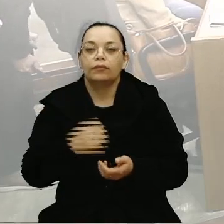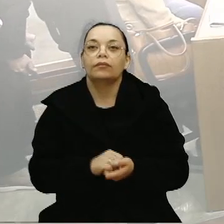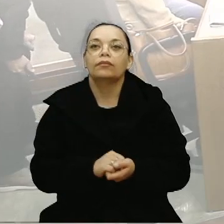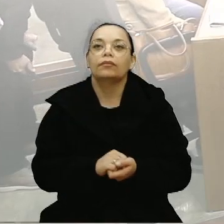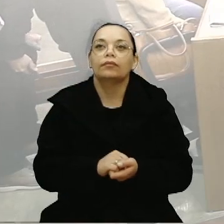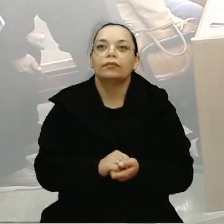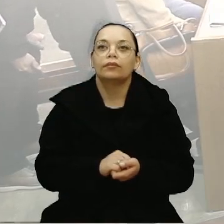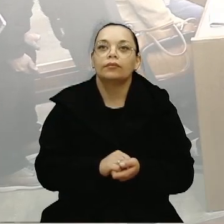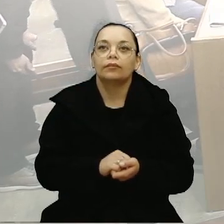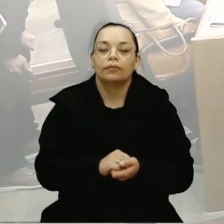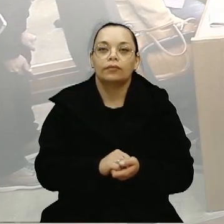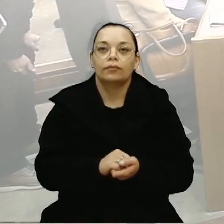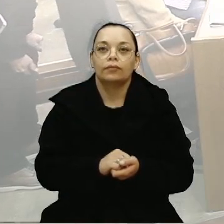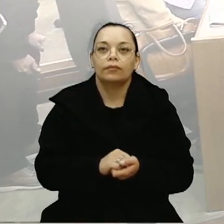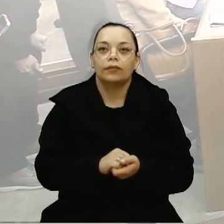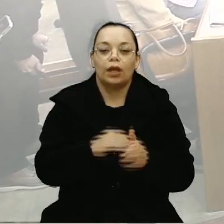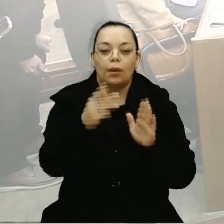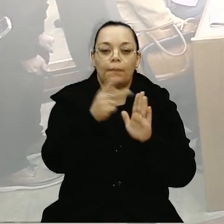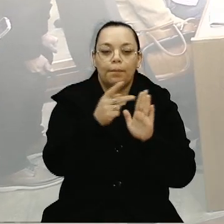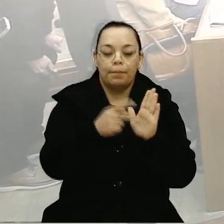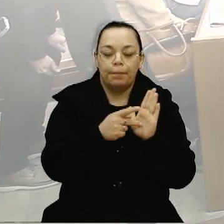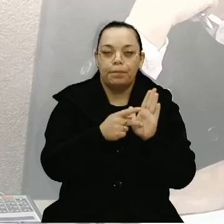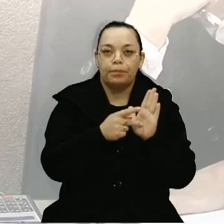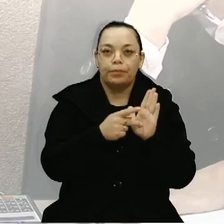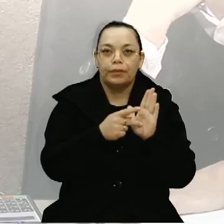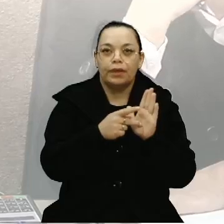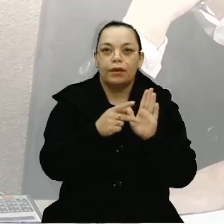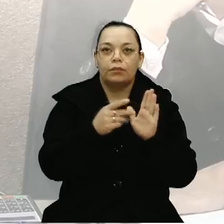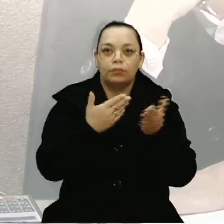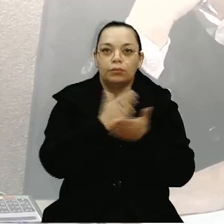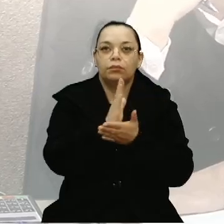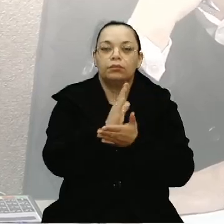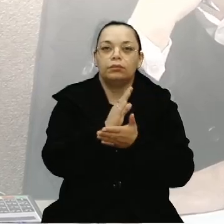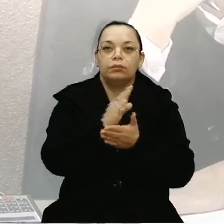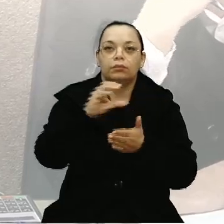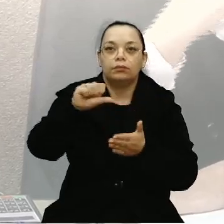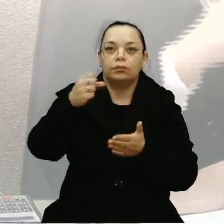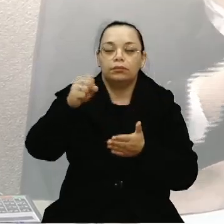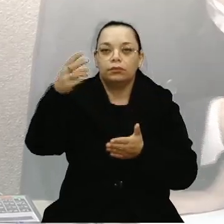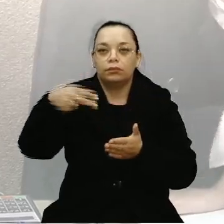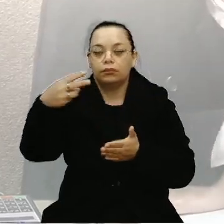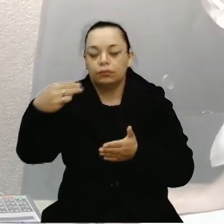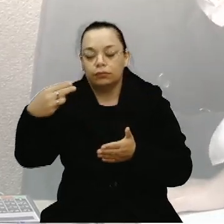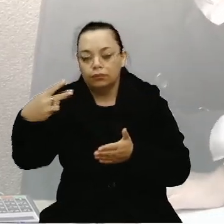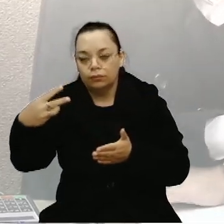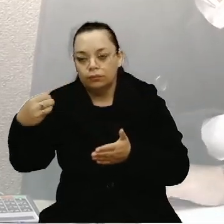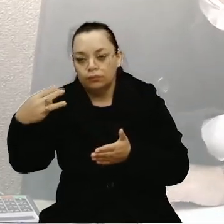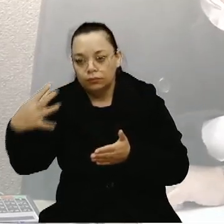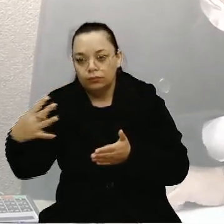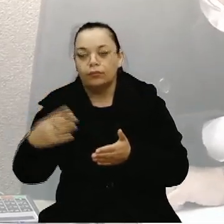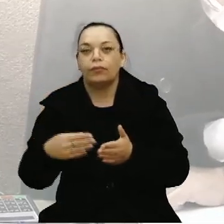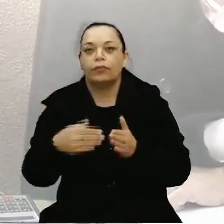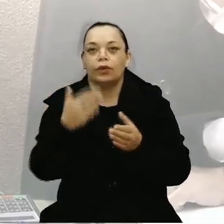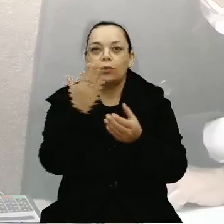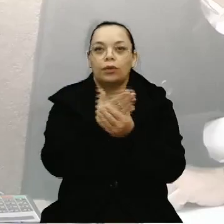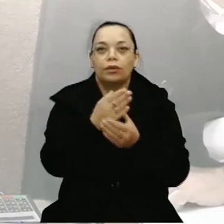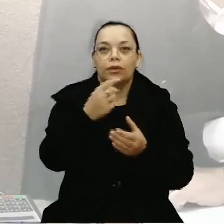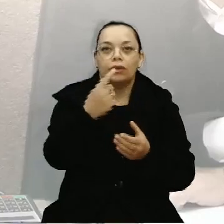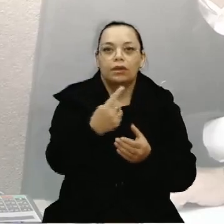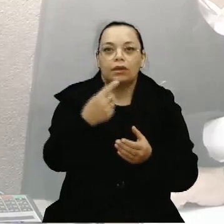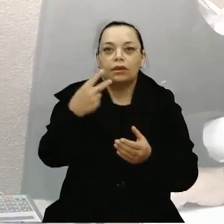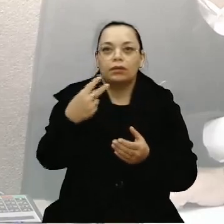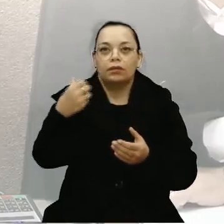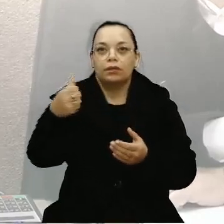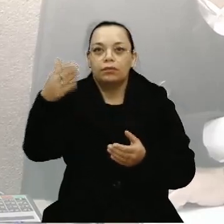291/2024. Pelo parecer favorável ao projeto de lei número 98/2024, contido no processo número